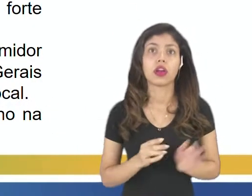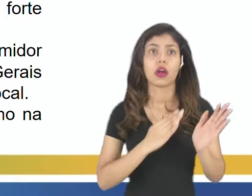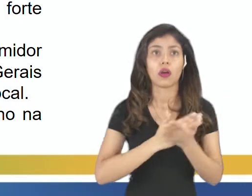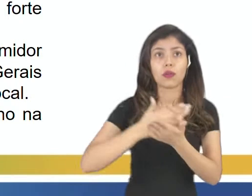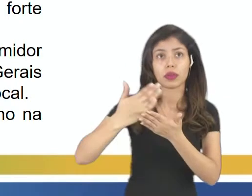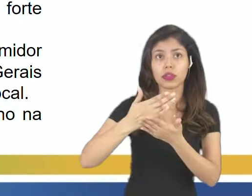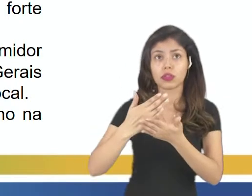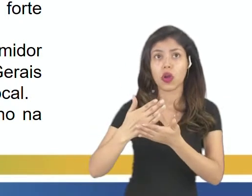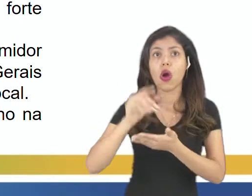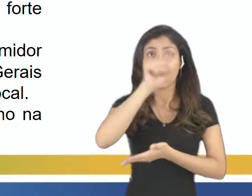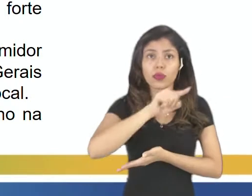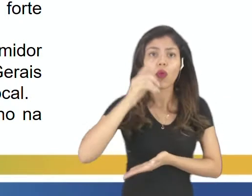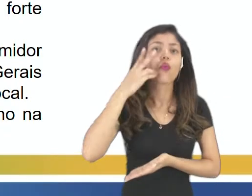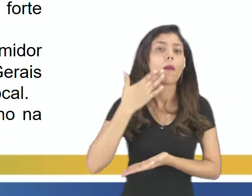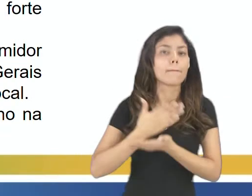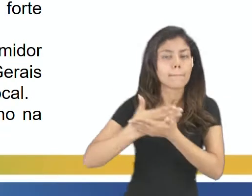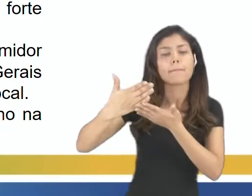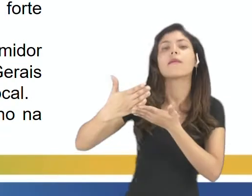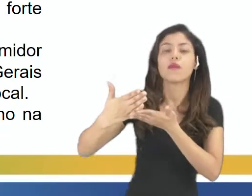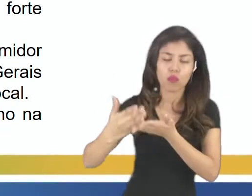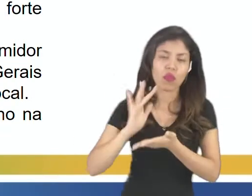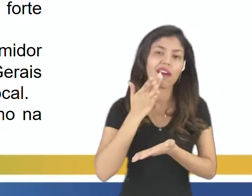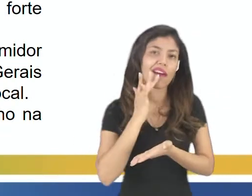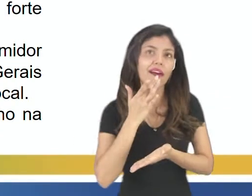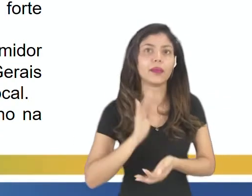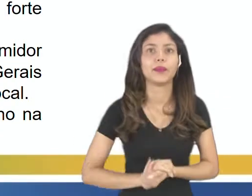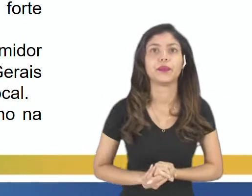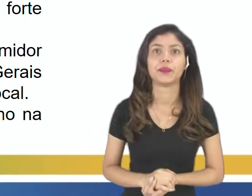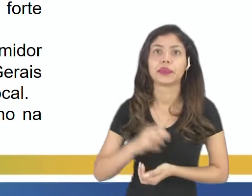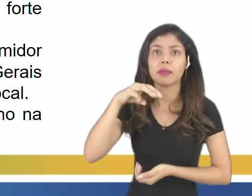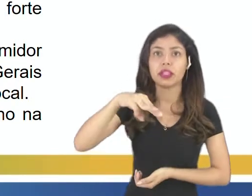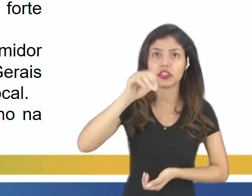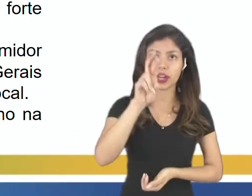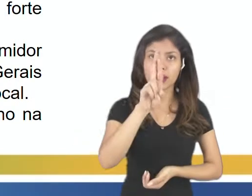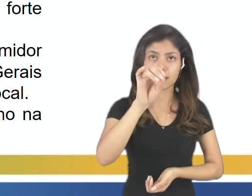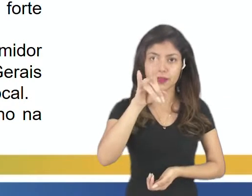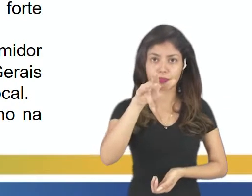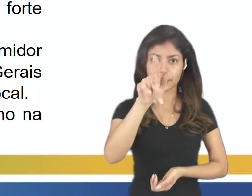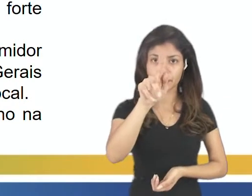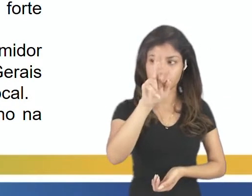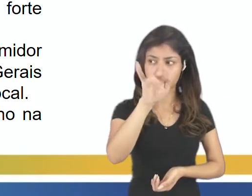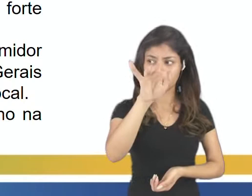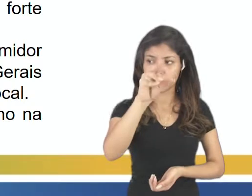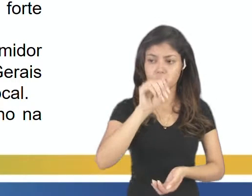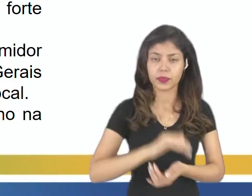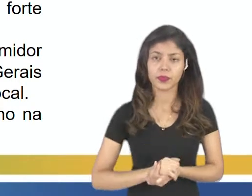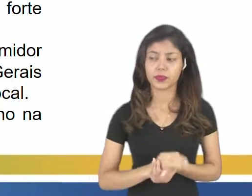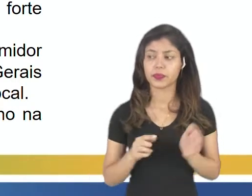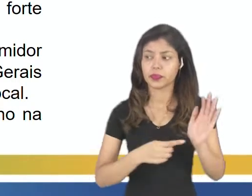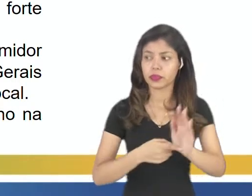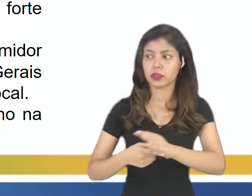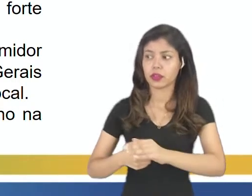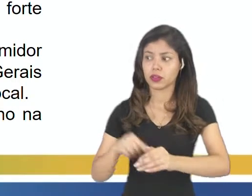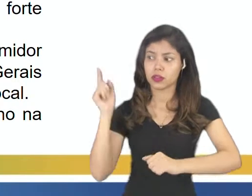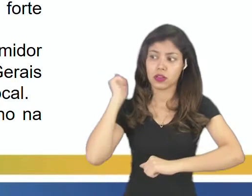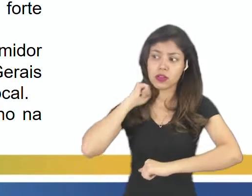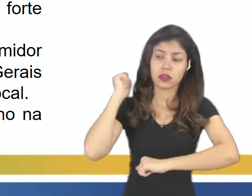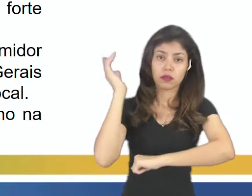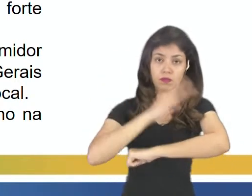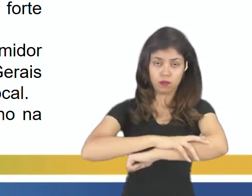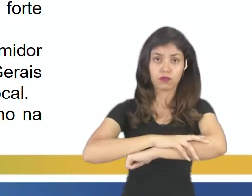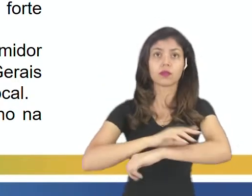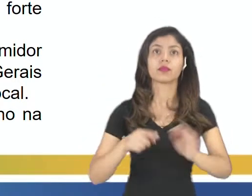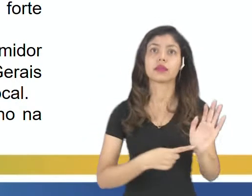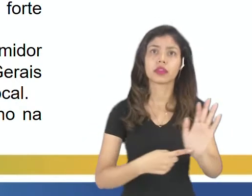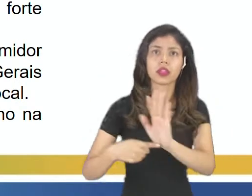chamado ciclo do ouro. Nesse período, Minas Gerais passou a ser o grande foco, tendo em conta as jazidas encontradas no